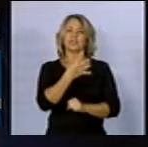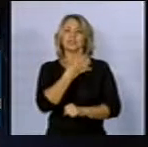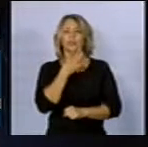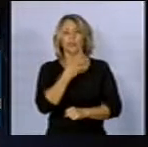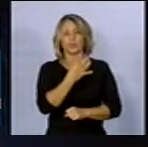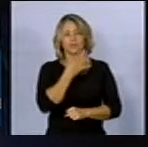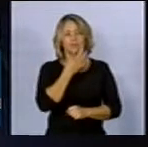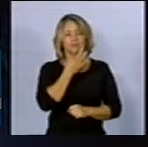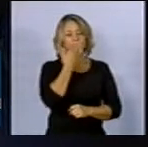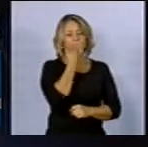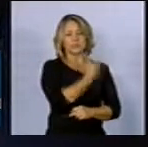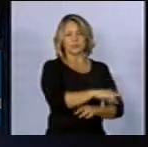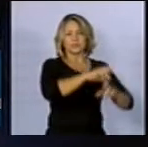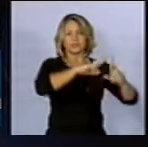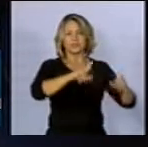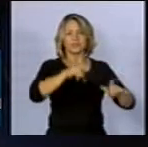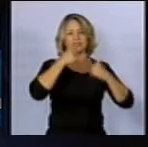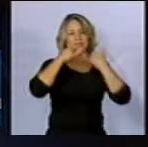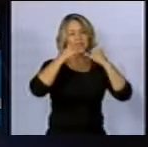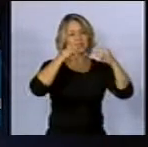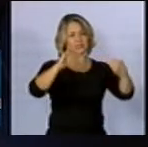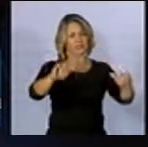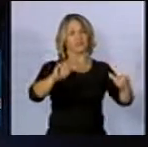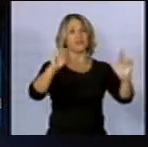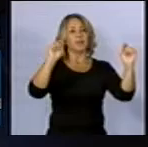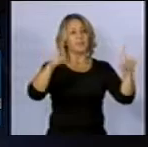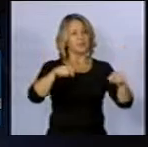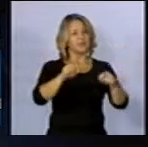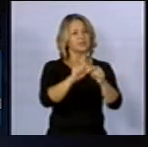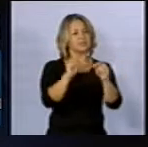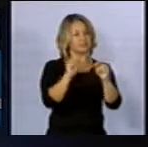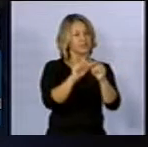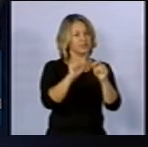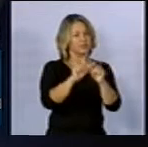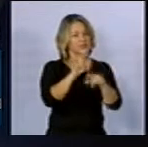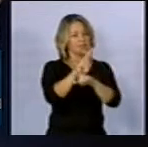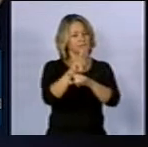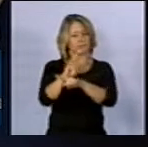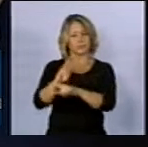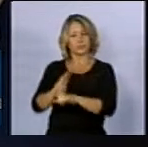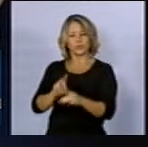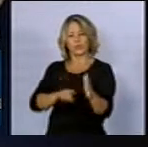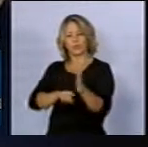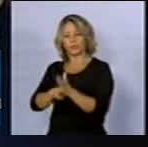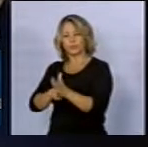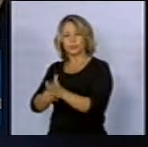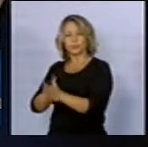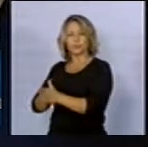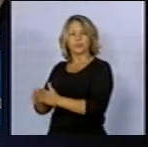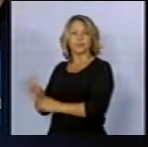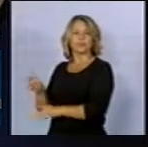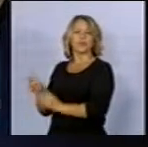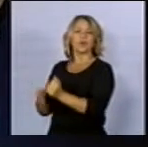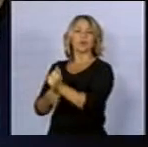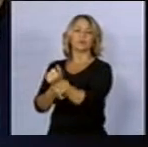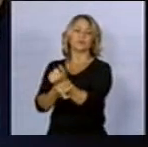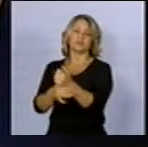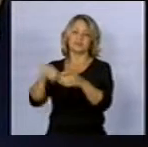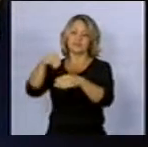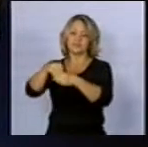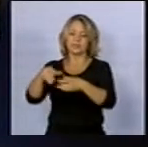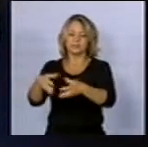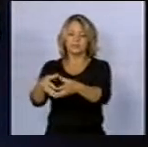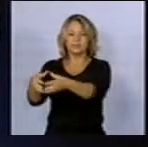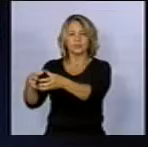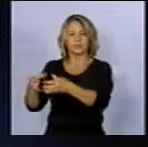irradiação e saibam fazer a supervisão da Rádio proteção nos setores